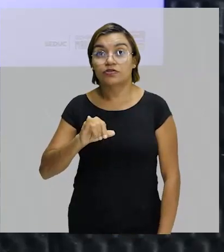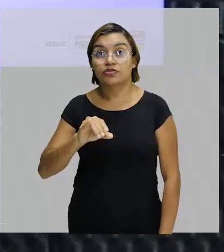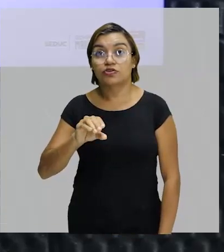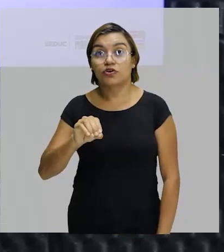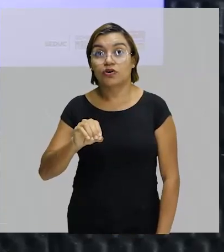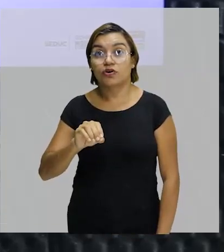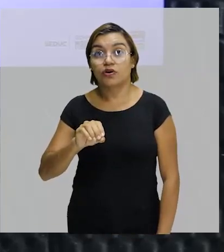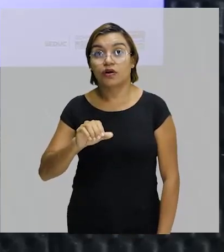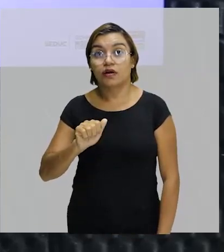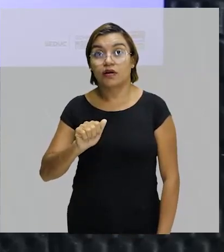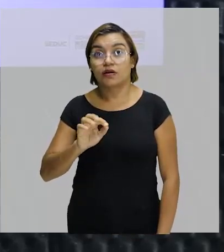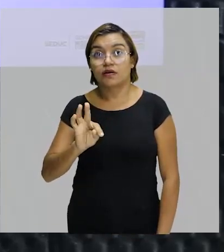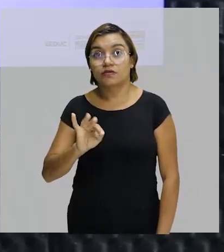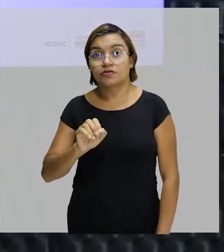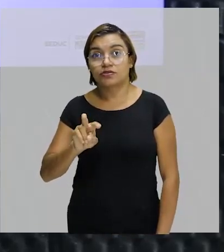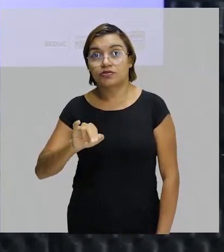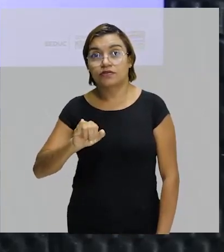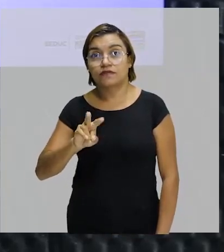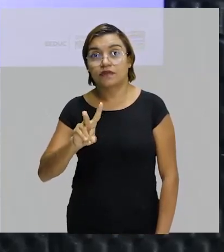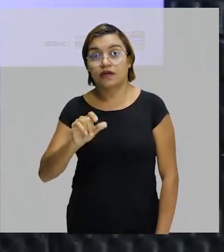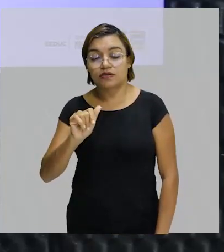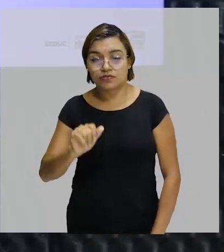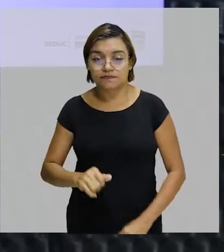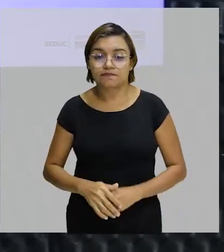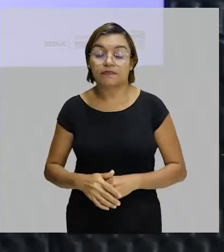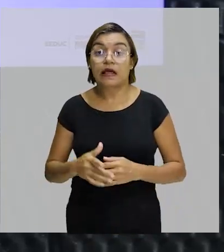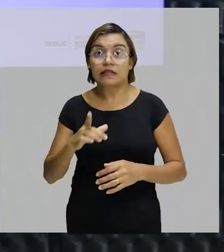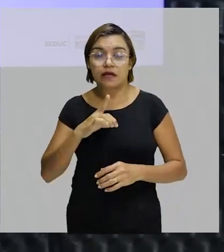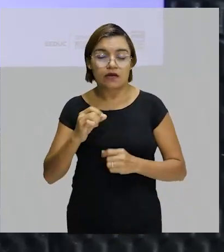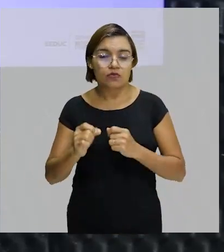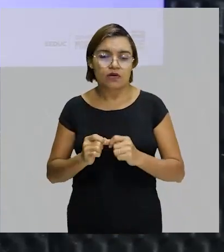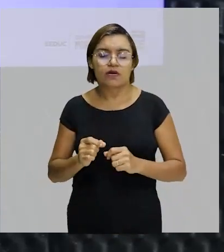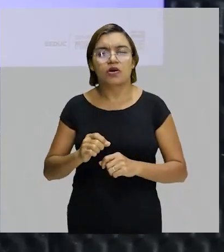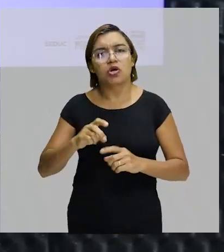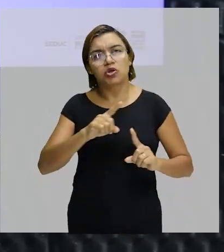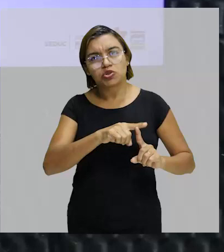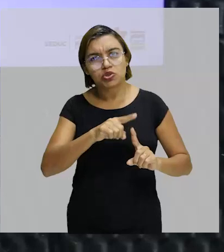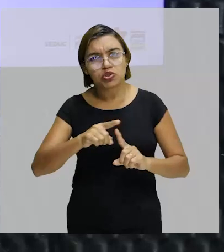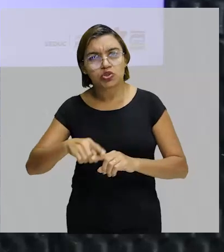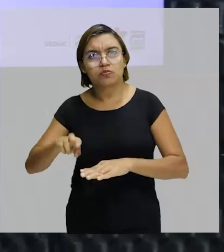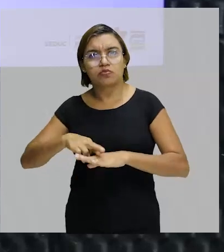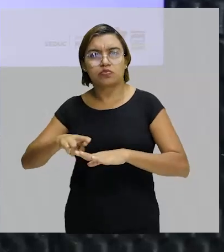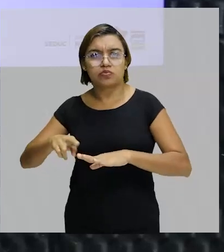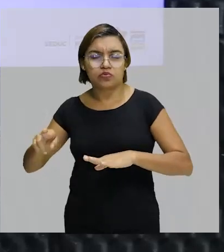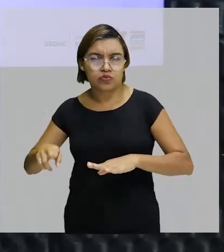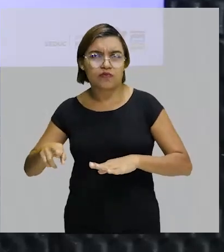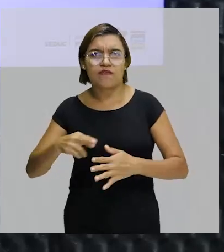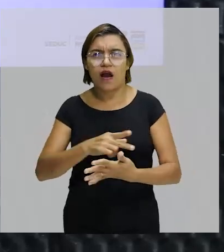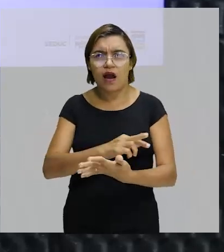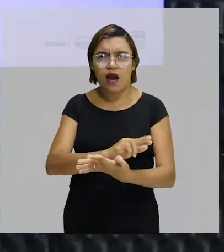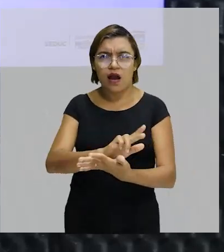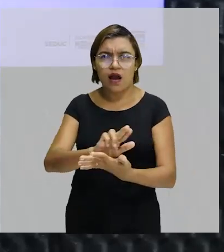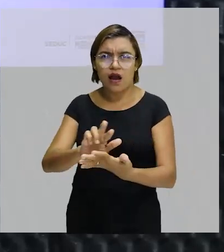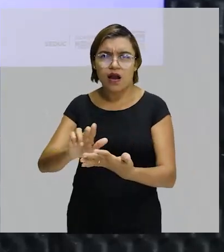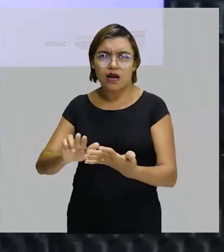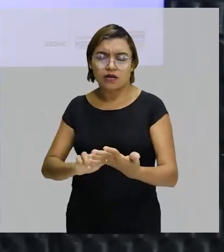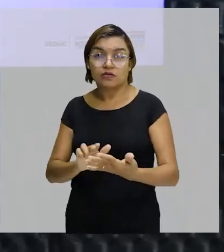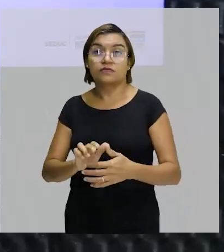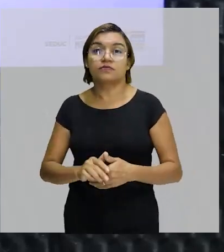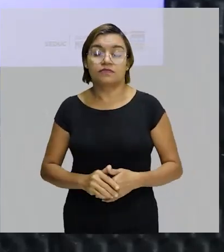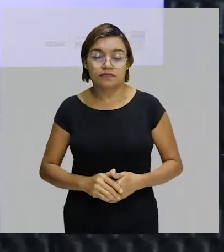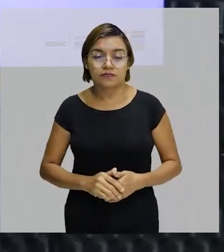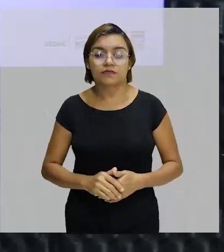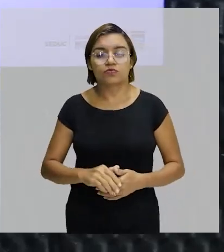vídeos anteriores, já trabalhamos os tipos de radiação, partículas alfa, beta, radiação gama,